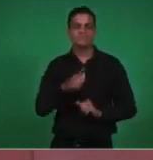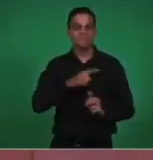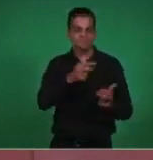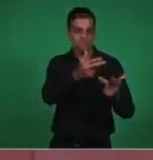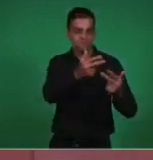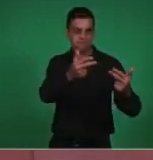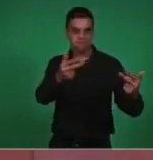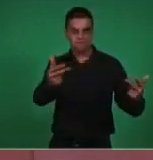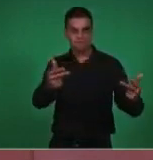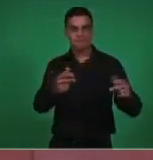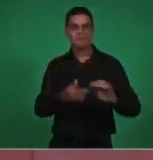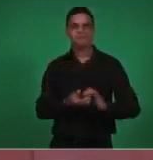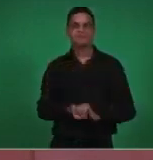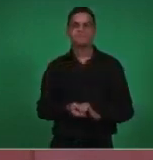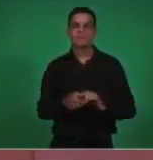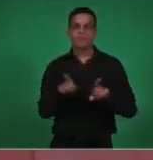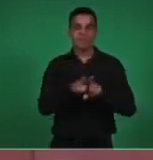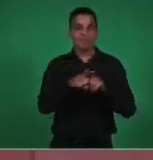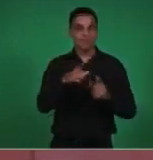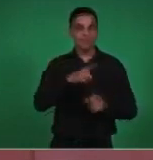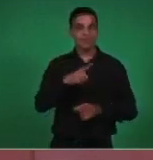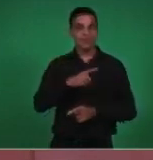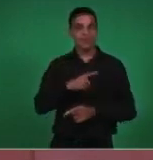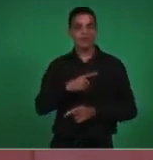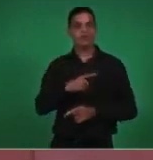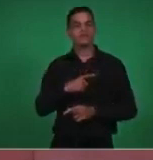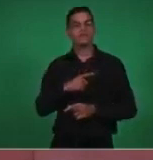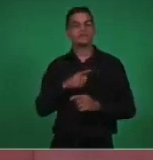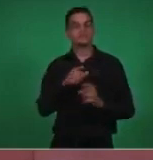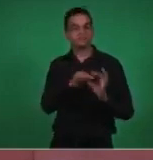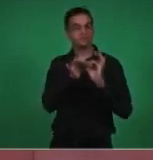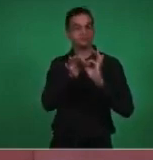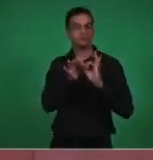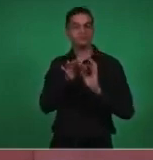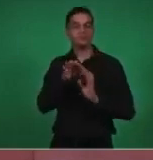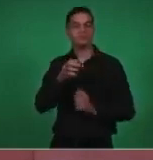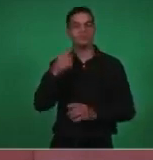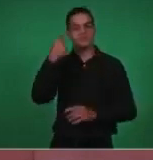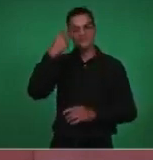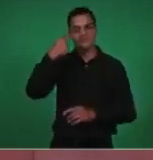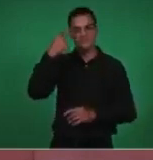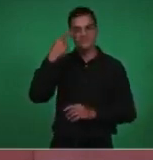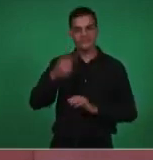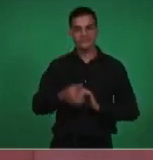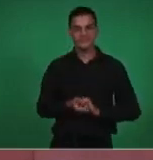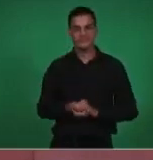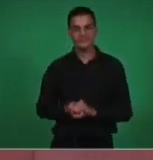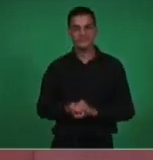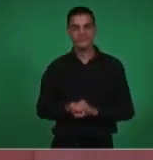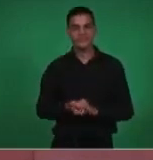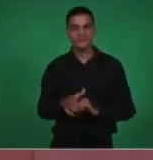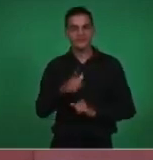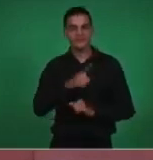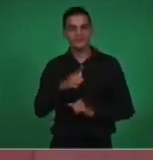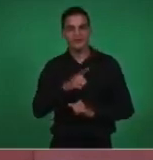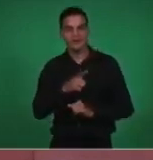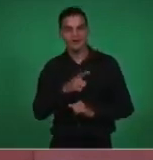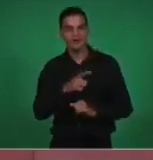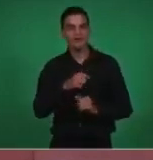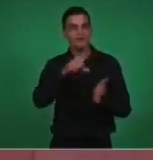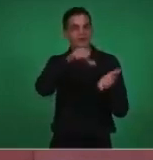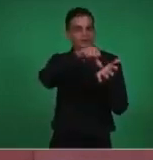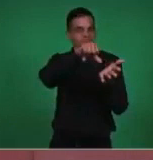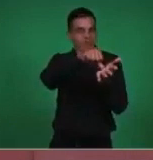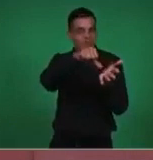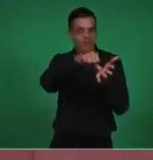Na Espanha, nós estamos em Madrid, na capital, com irmãs nas nossas igrejas, e em Irún, no norte da